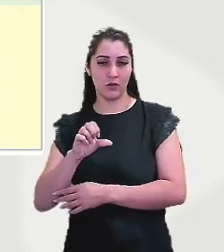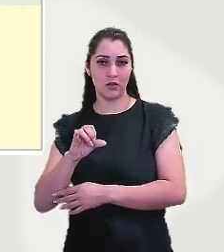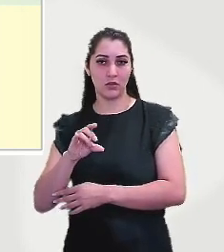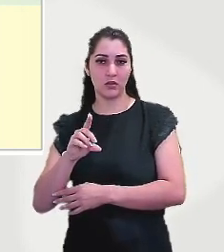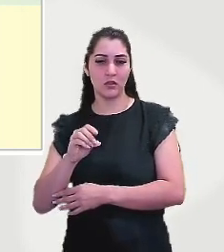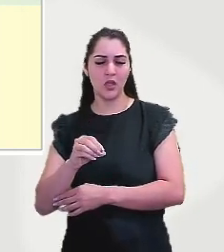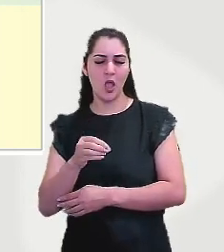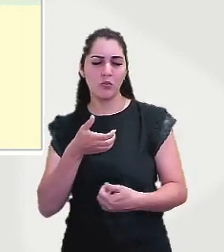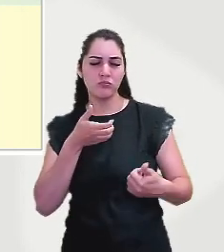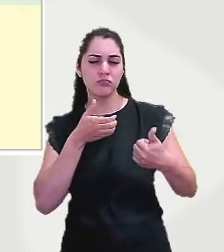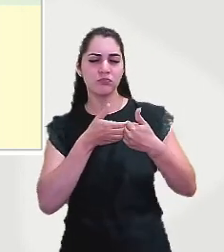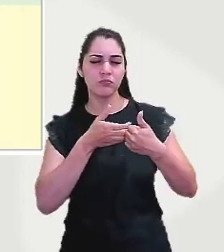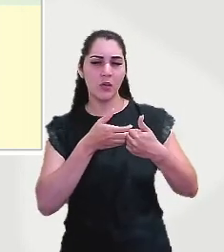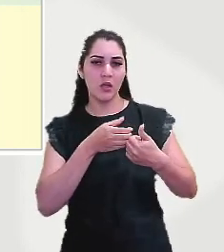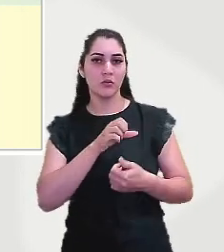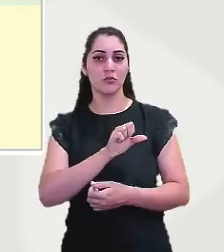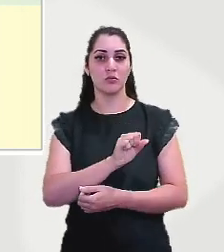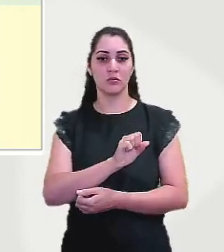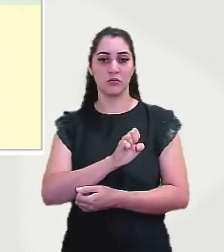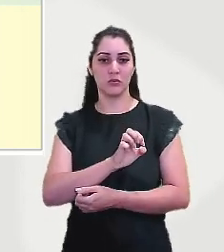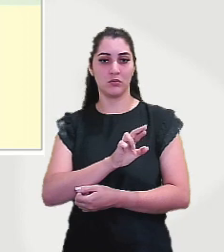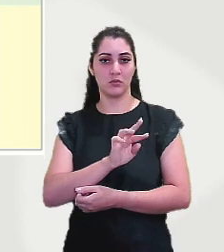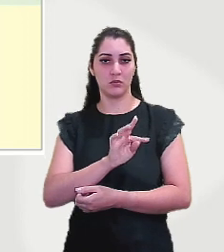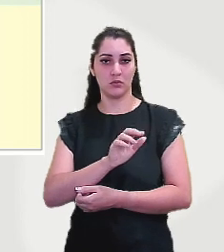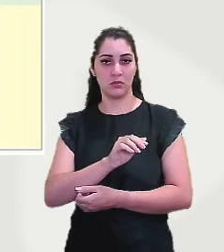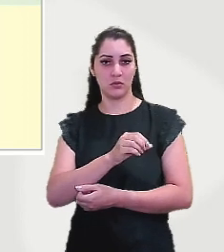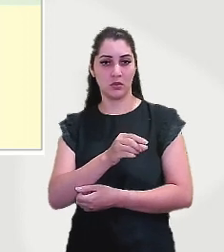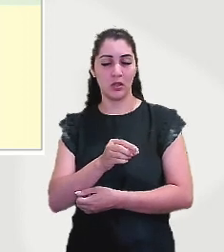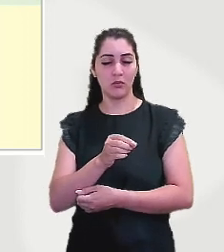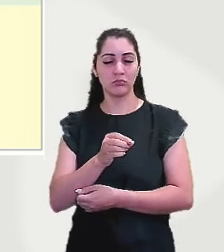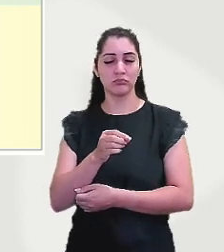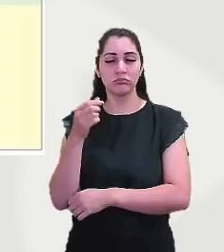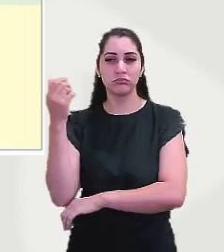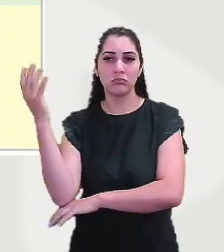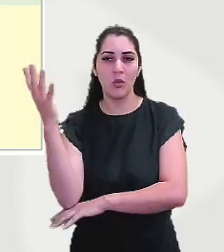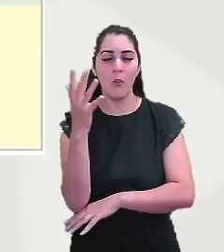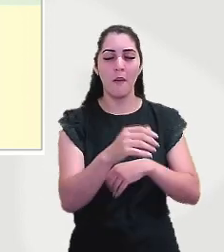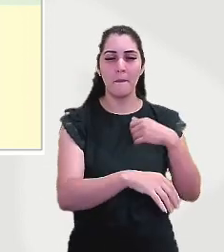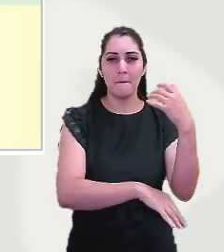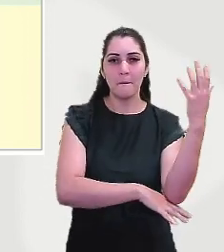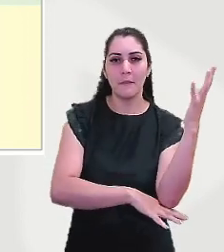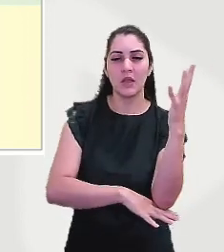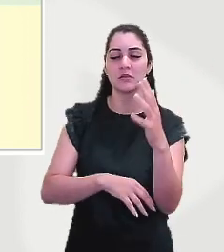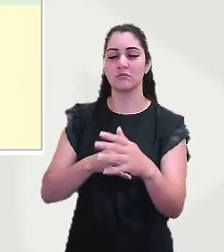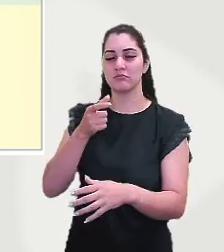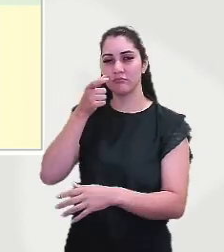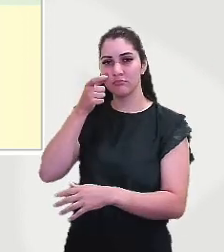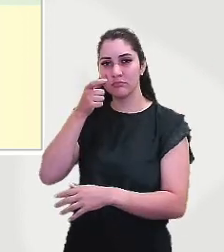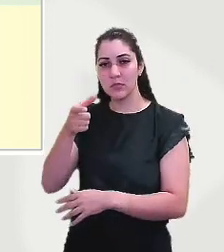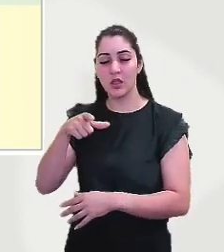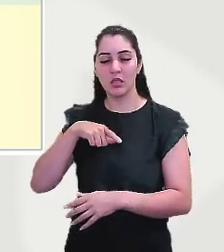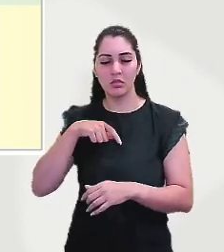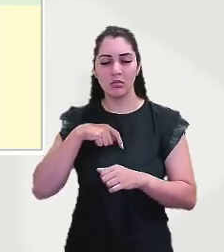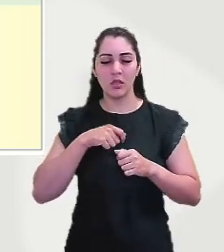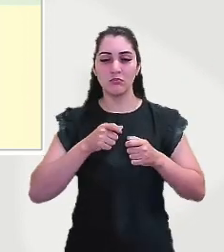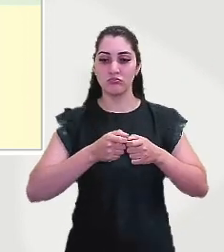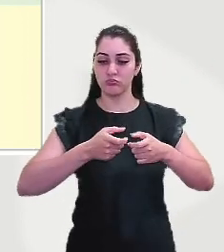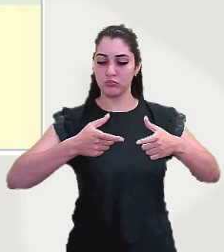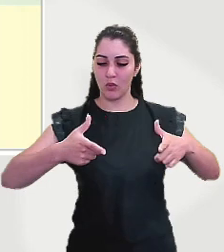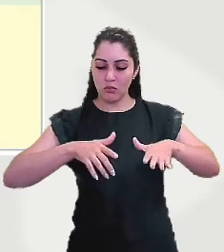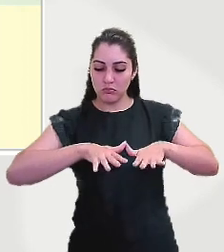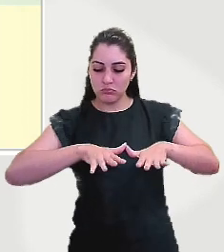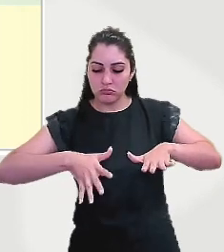vamos encontrar a Depressão Sertaneja, que é uma paisagem muito interessante, né? Com grandes áreas planas e